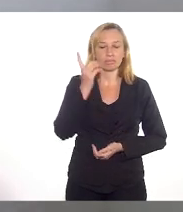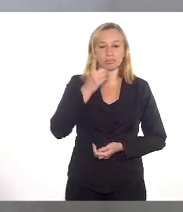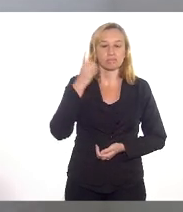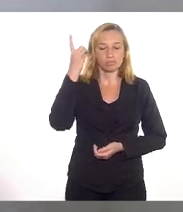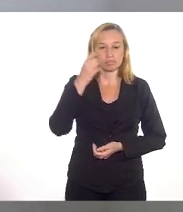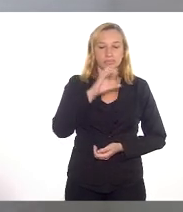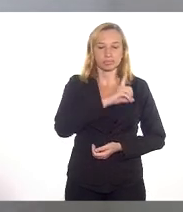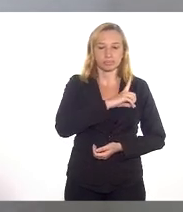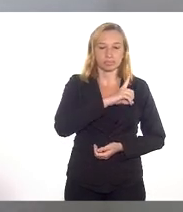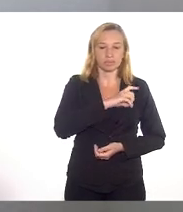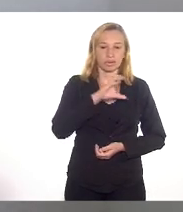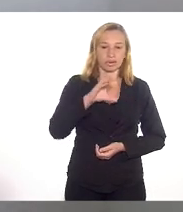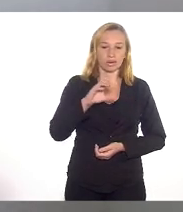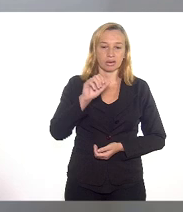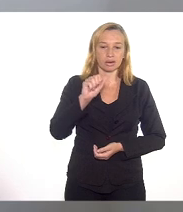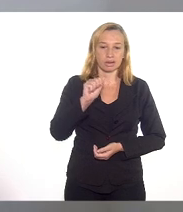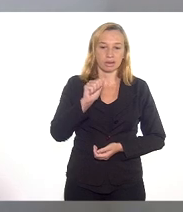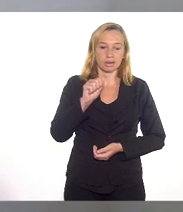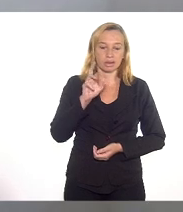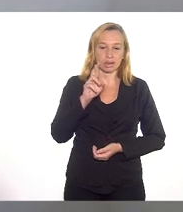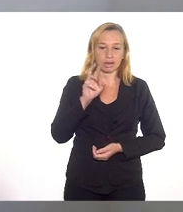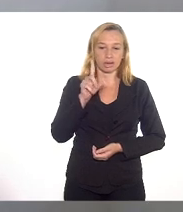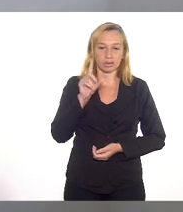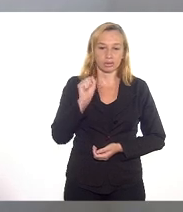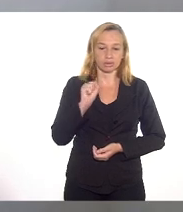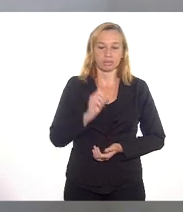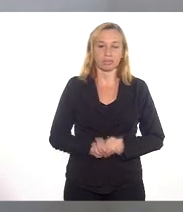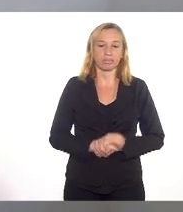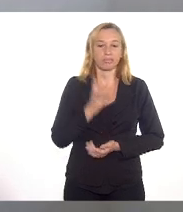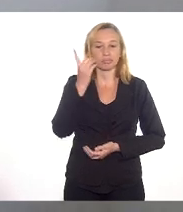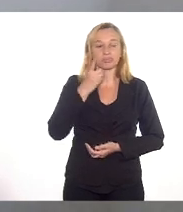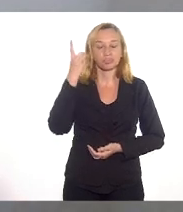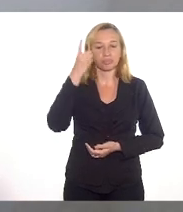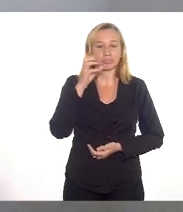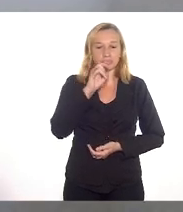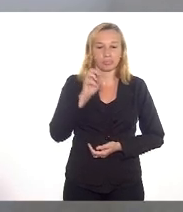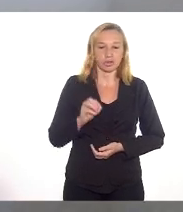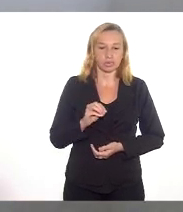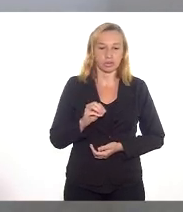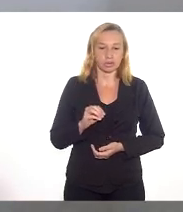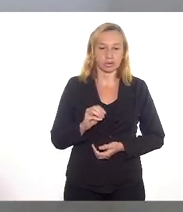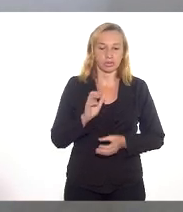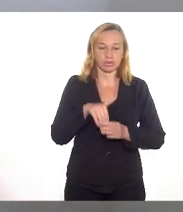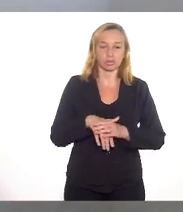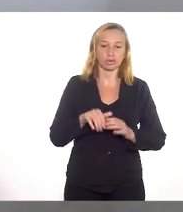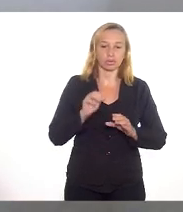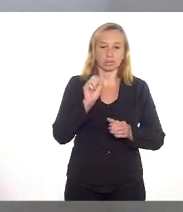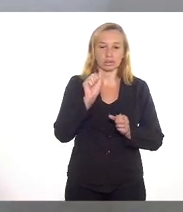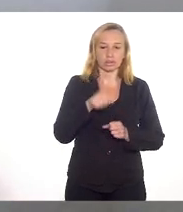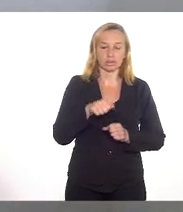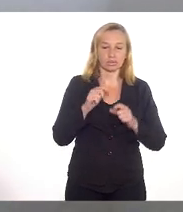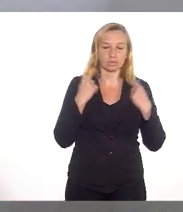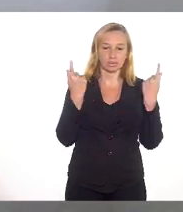Deputado delegado Carlos Augusto. Deputado Dionísio Lins votou sim no